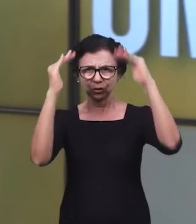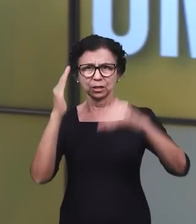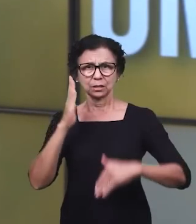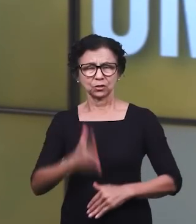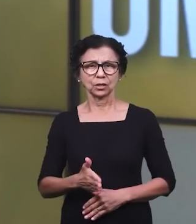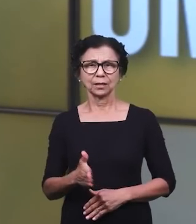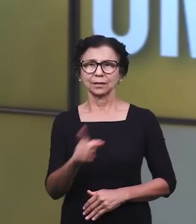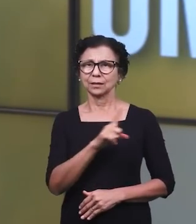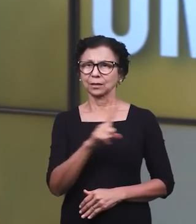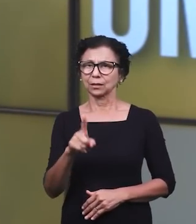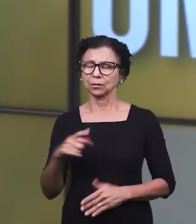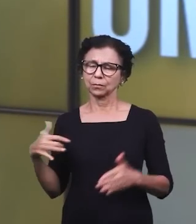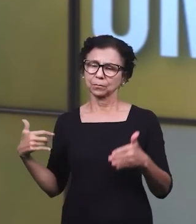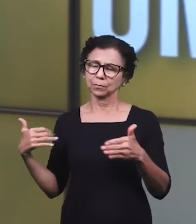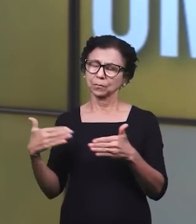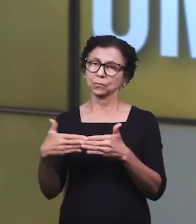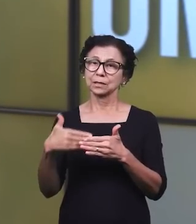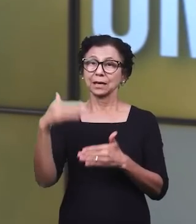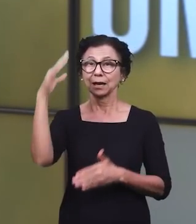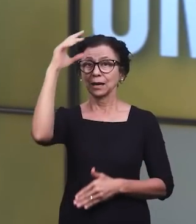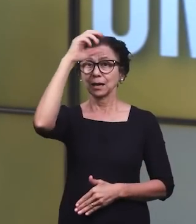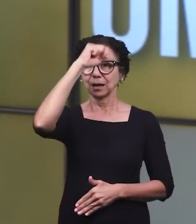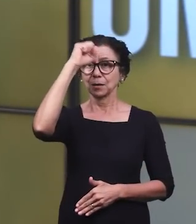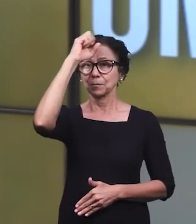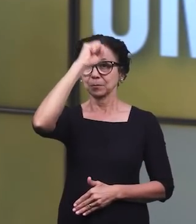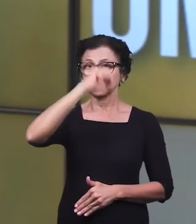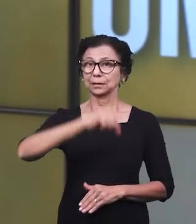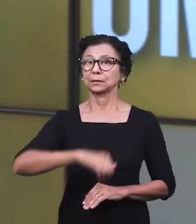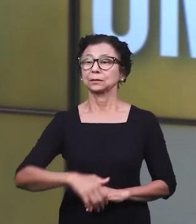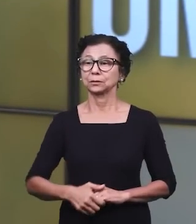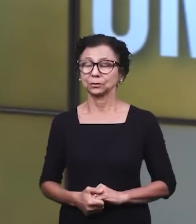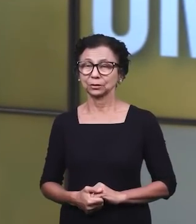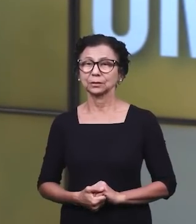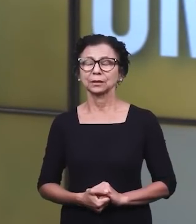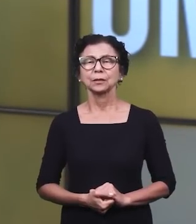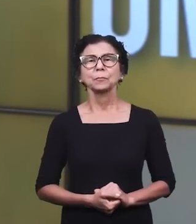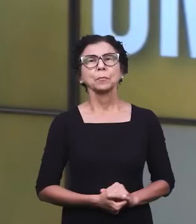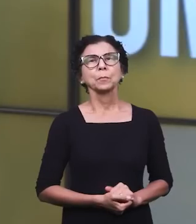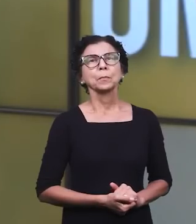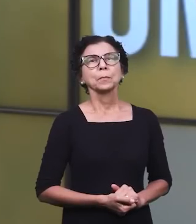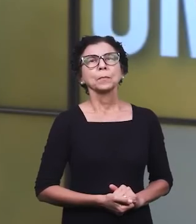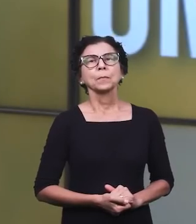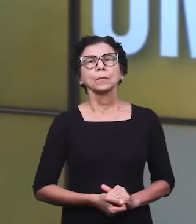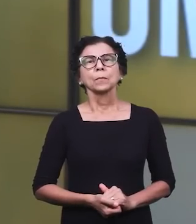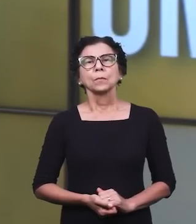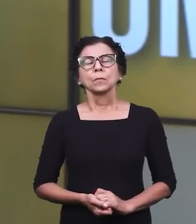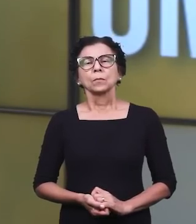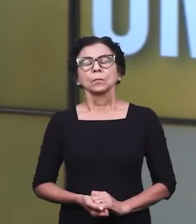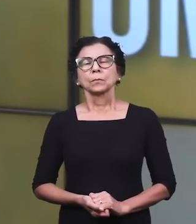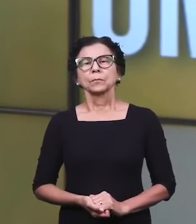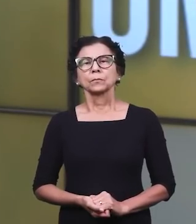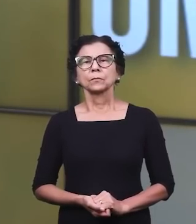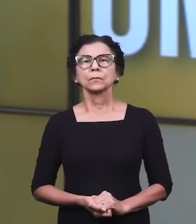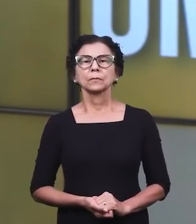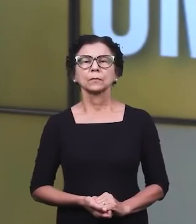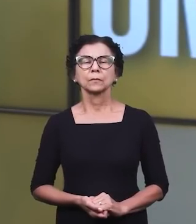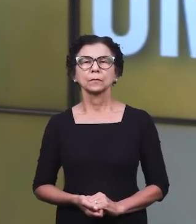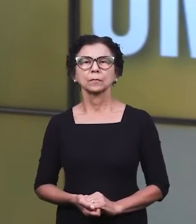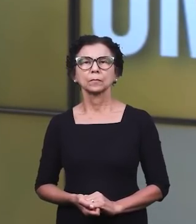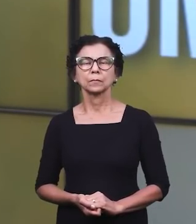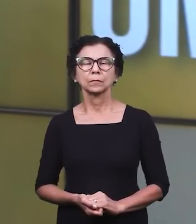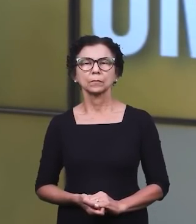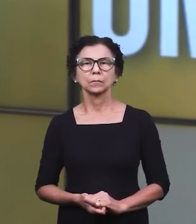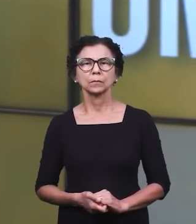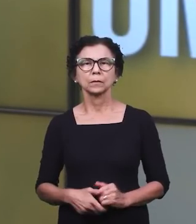a ser obediente. E isso foi algo que durante toda a vida Abraão pôde ensinar o filho